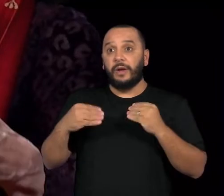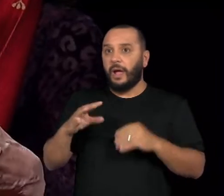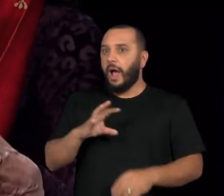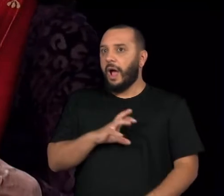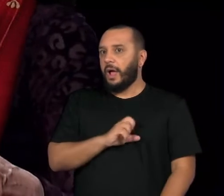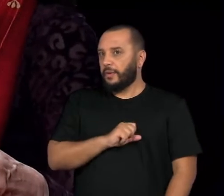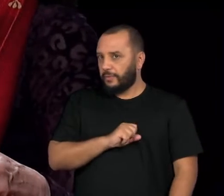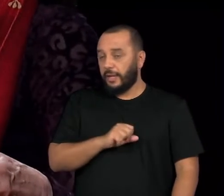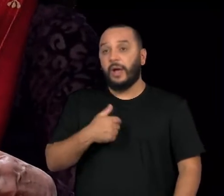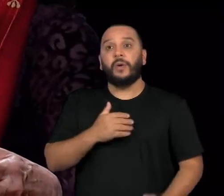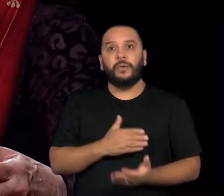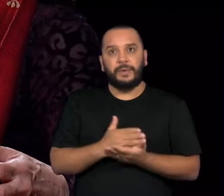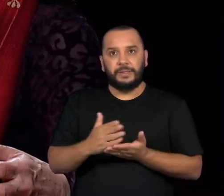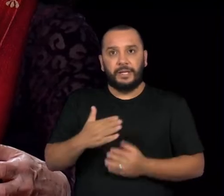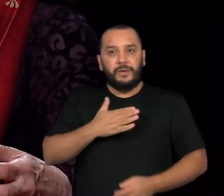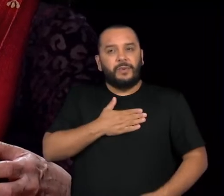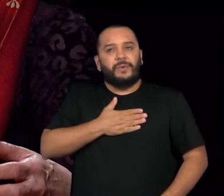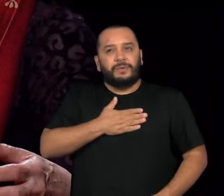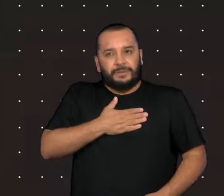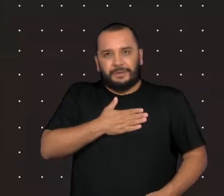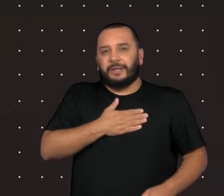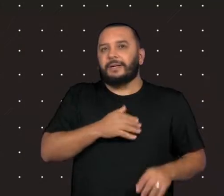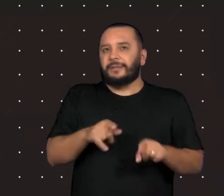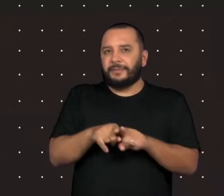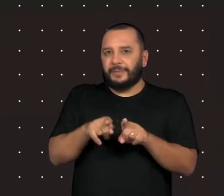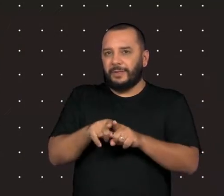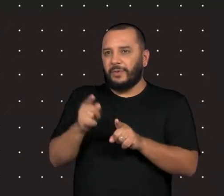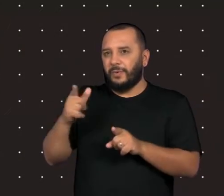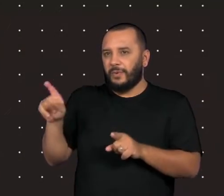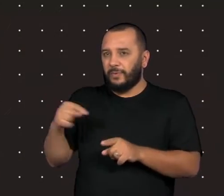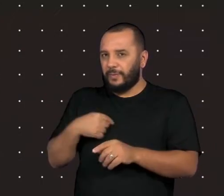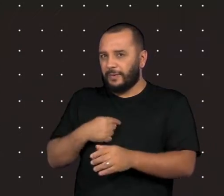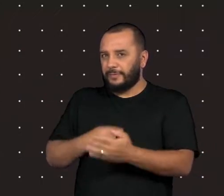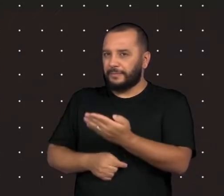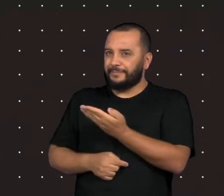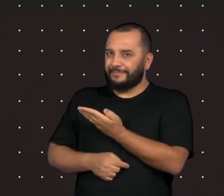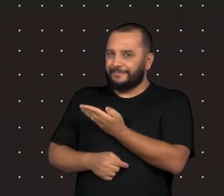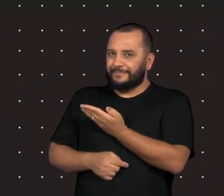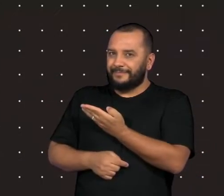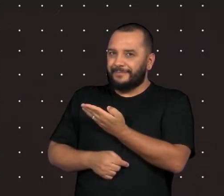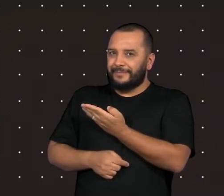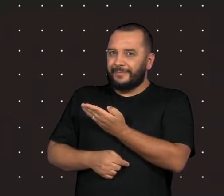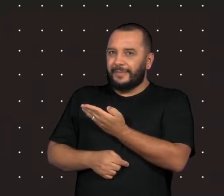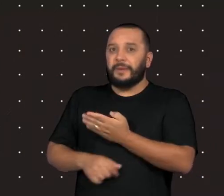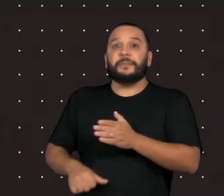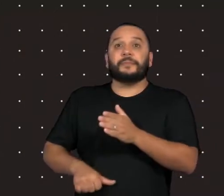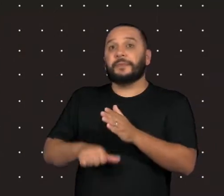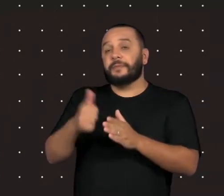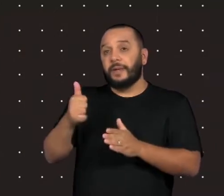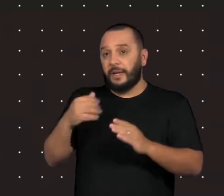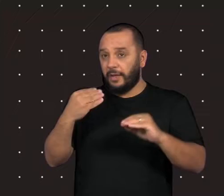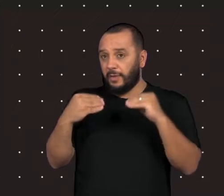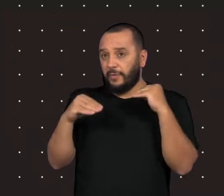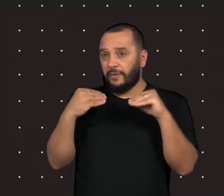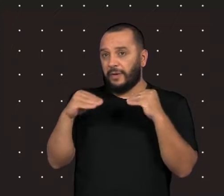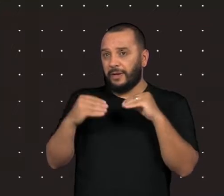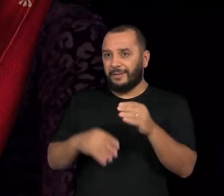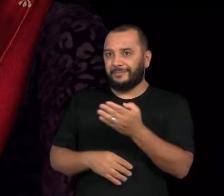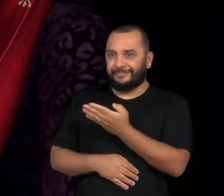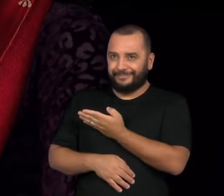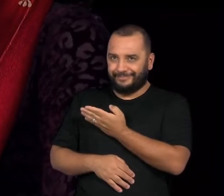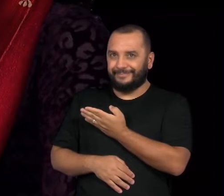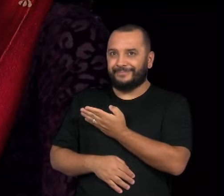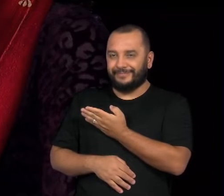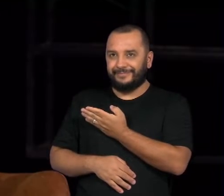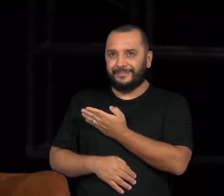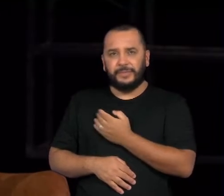muito. Eu já tinha feito também o Espantalho, né, que foi a minha primeira novela mesmo, foi o Espantalho.